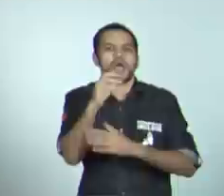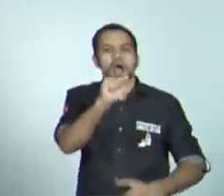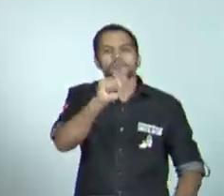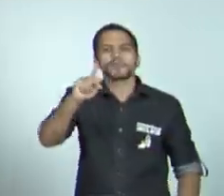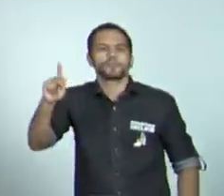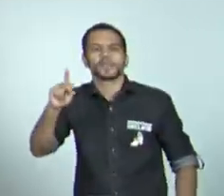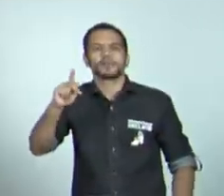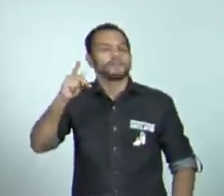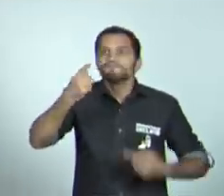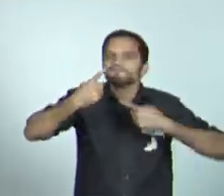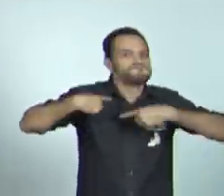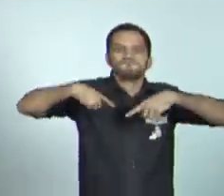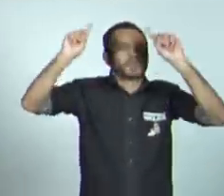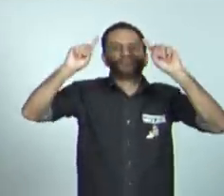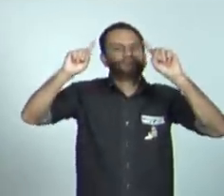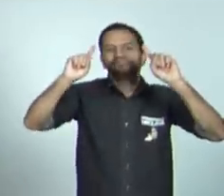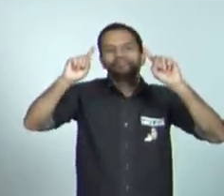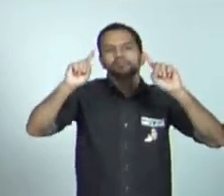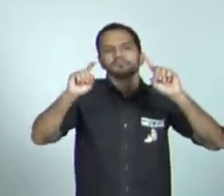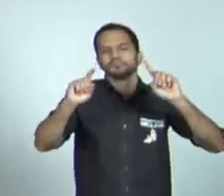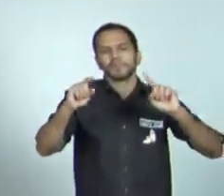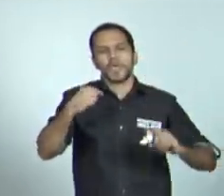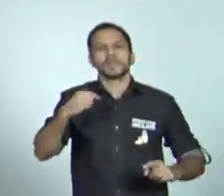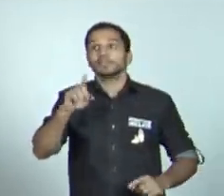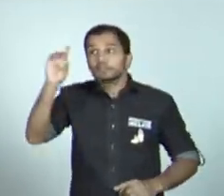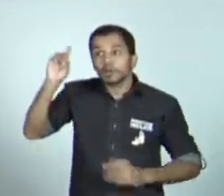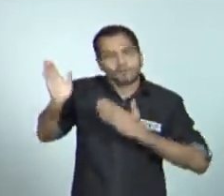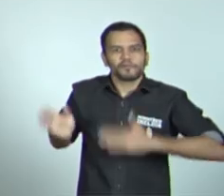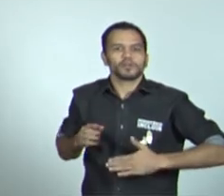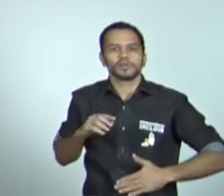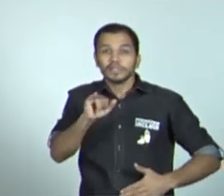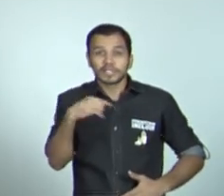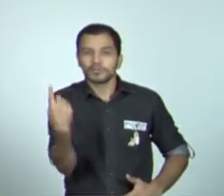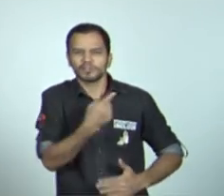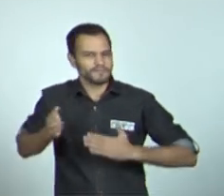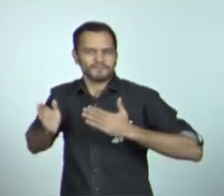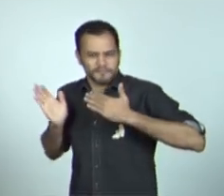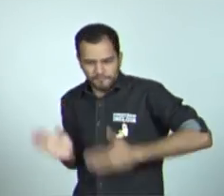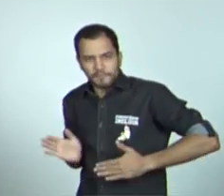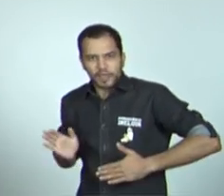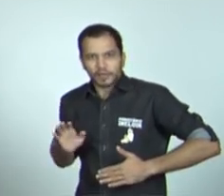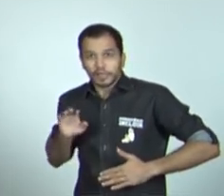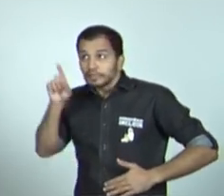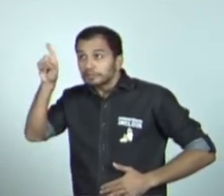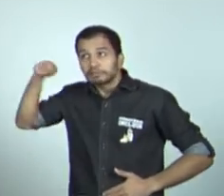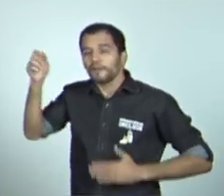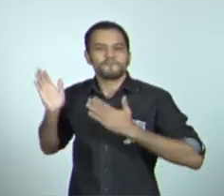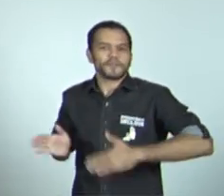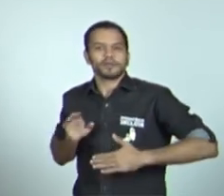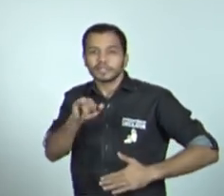a deus é fiel a oração pode tudo eu não vou me entregar para o motor que tenta me matar